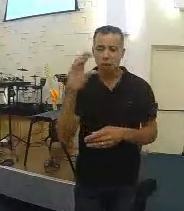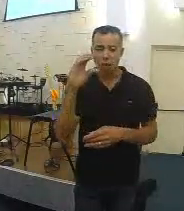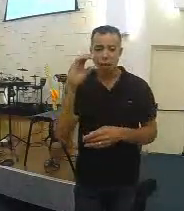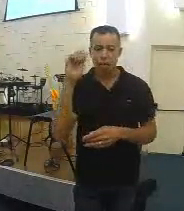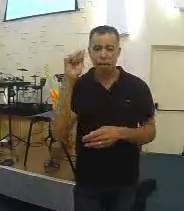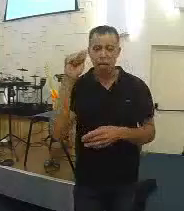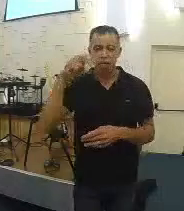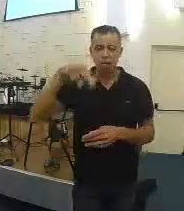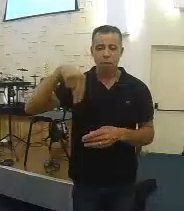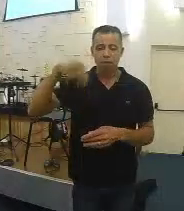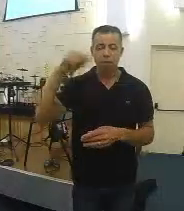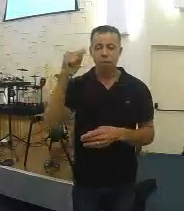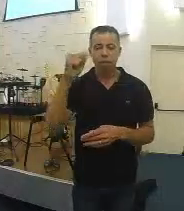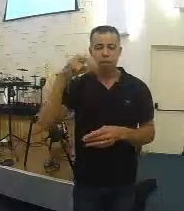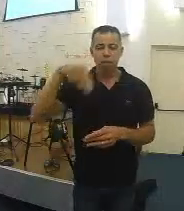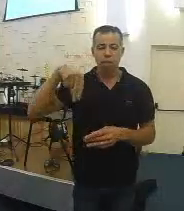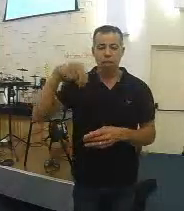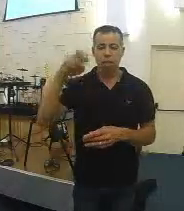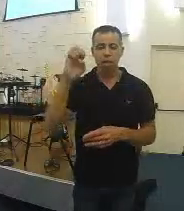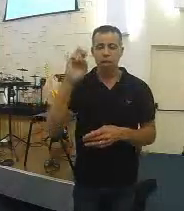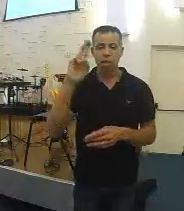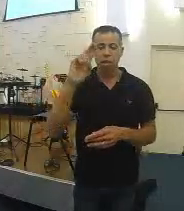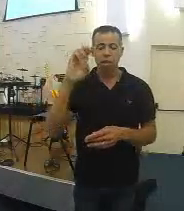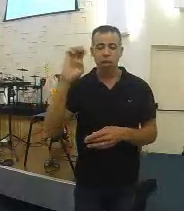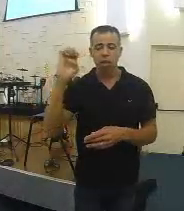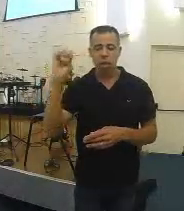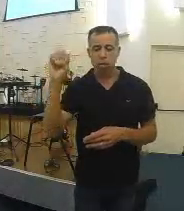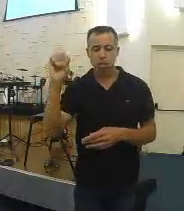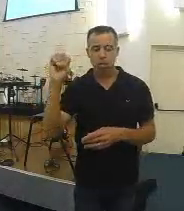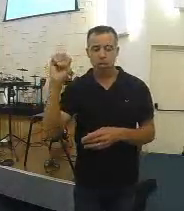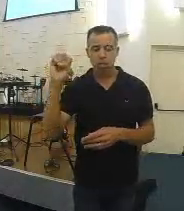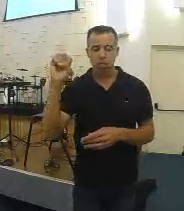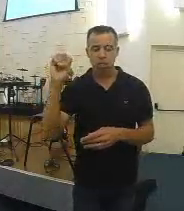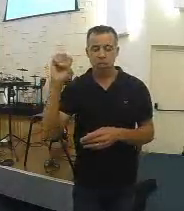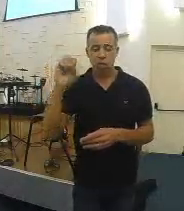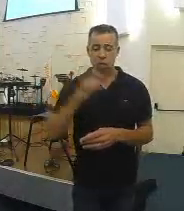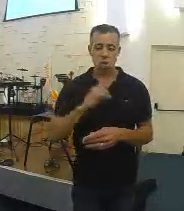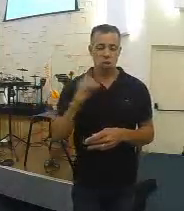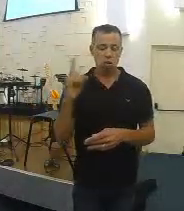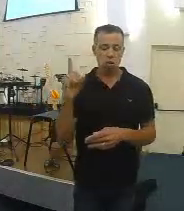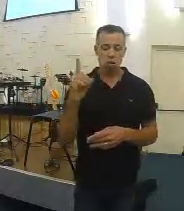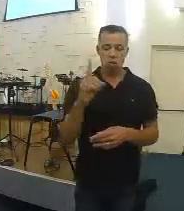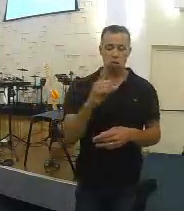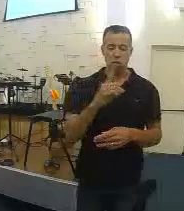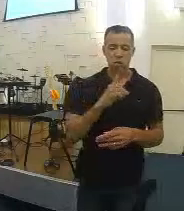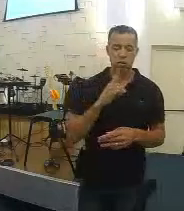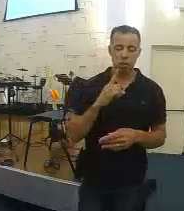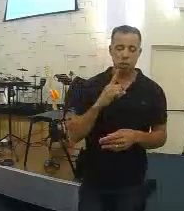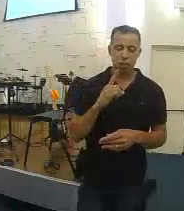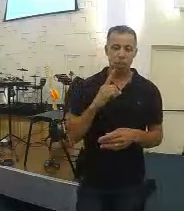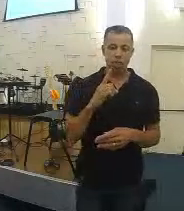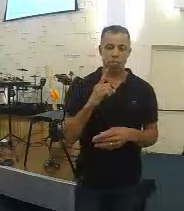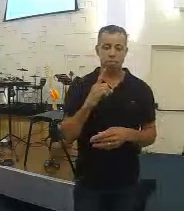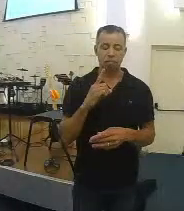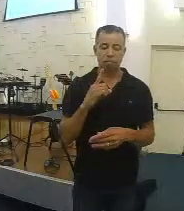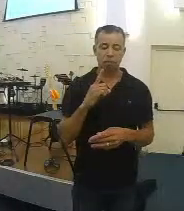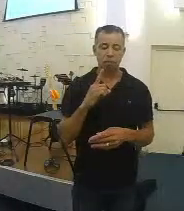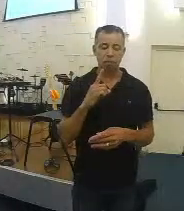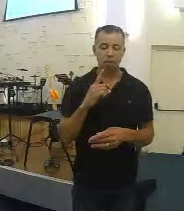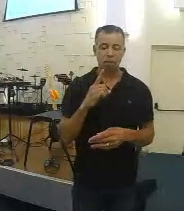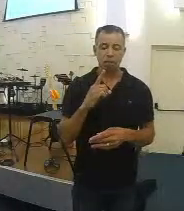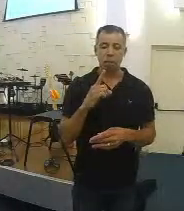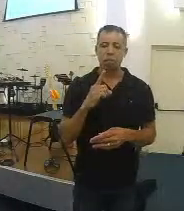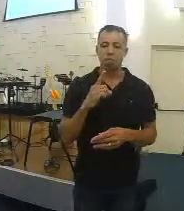alguns outros ídolos nossos, e assim nós vamos aplacar a fúria dele, e a maldição, Mica, que eu